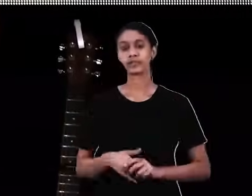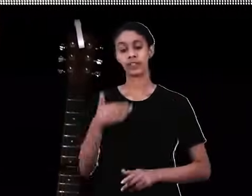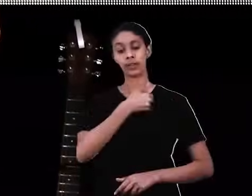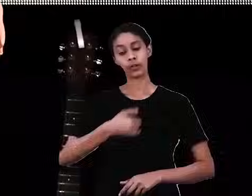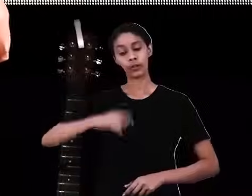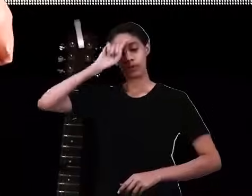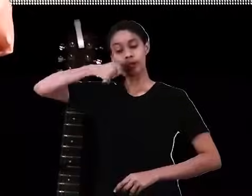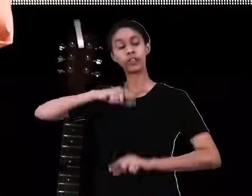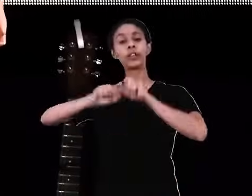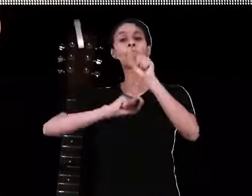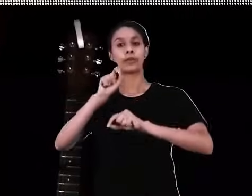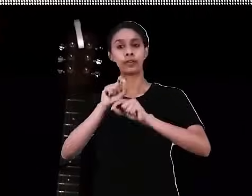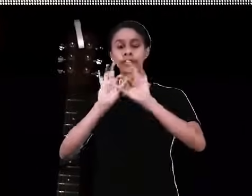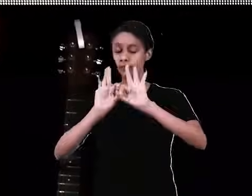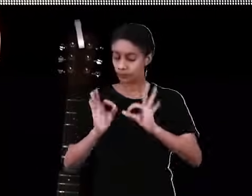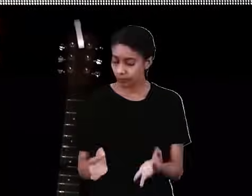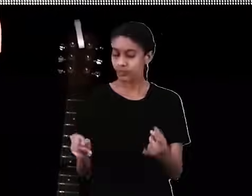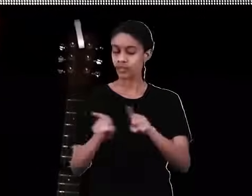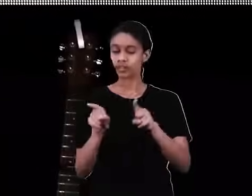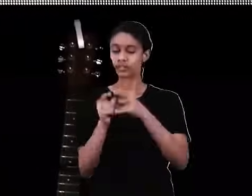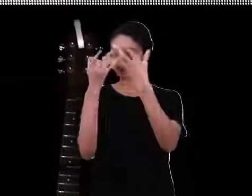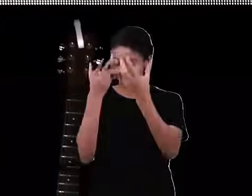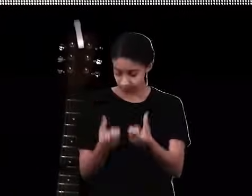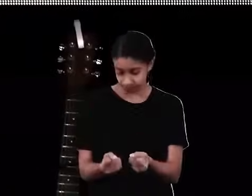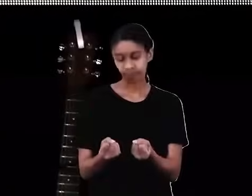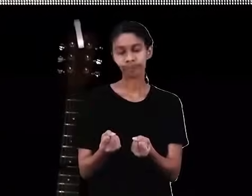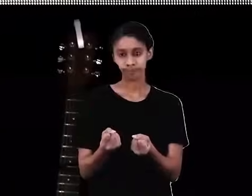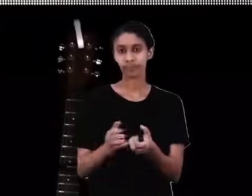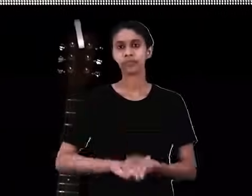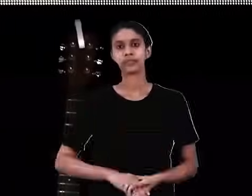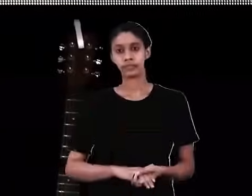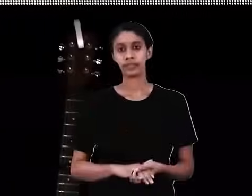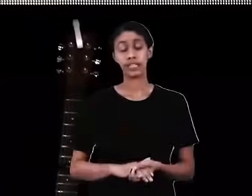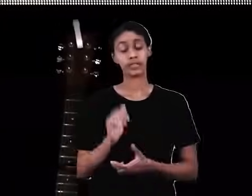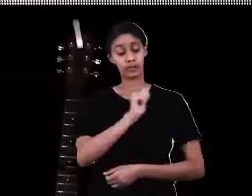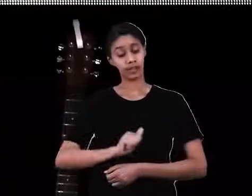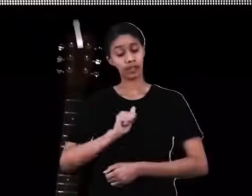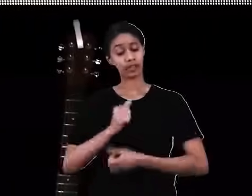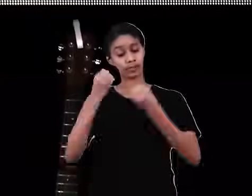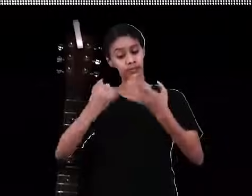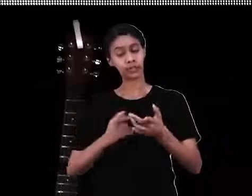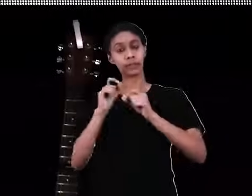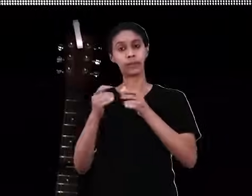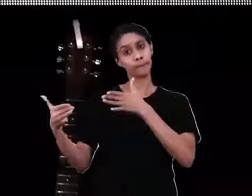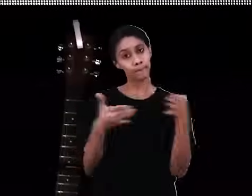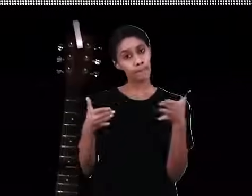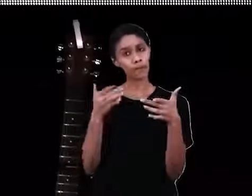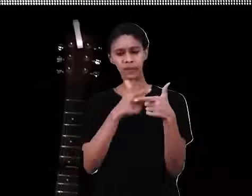Governar a si mesmo é sobre humildade e sobre submissão. A atitude de Abigail nos fala sobre isso em momentos de